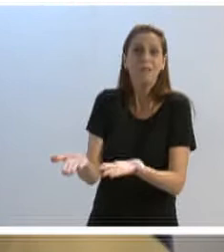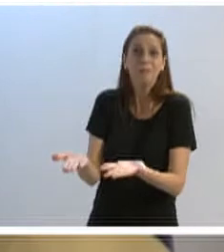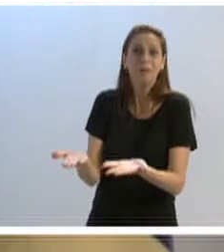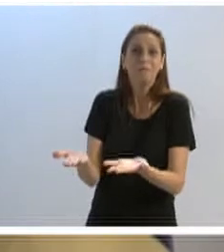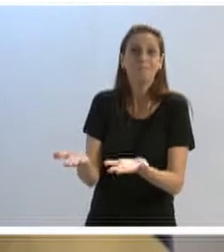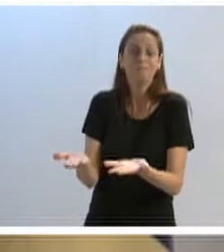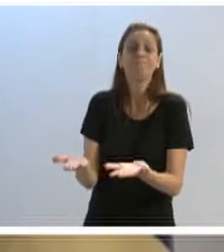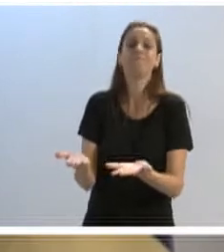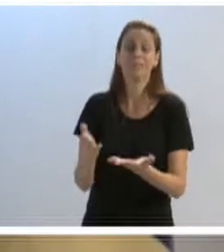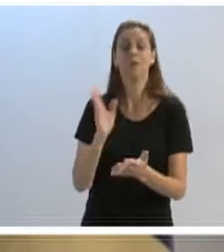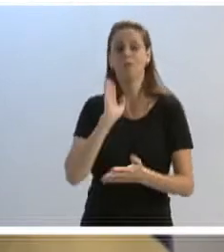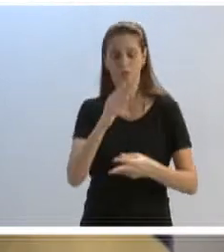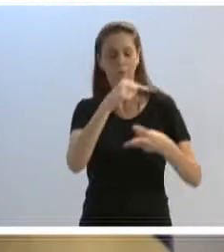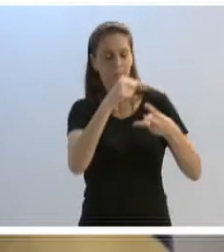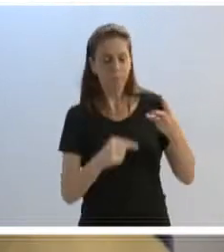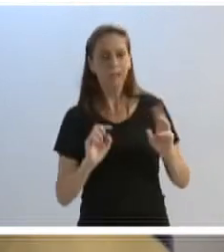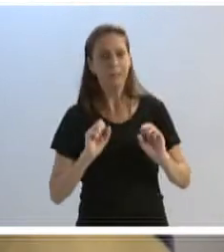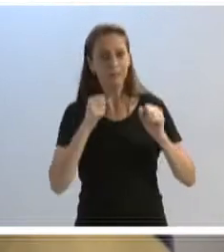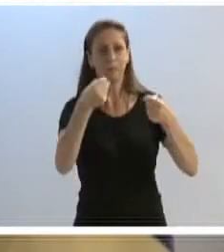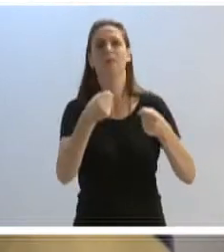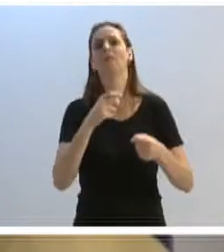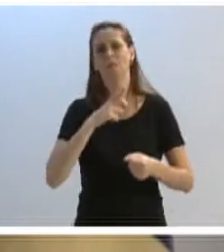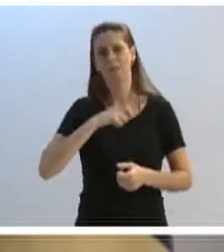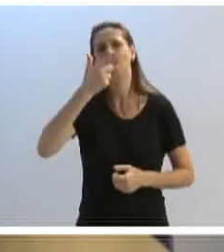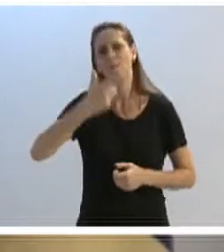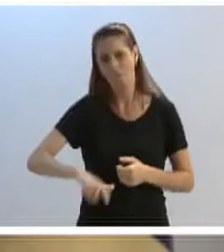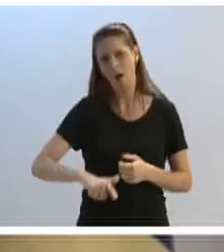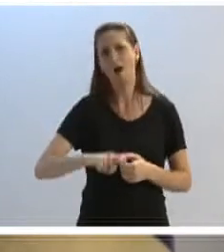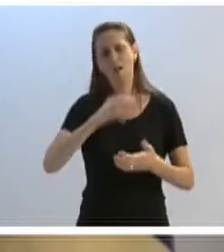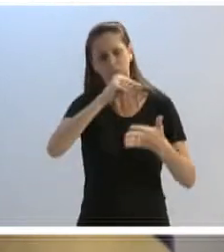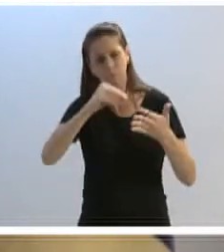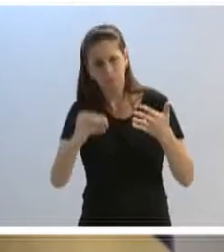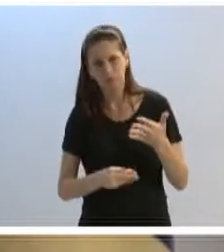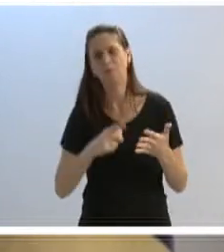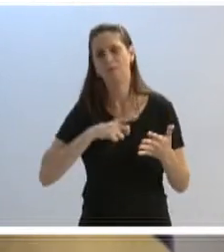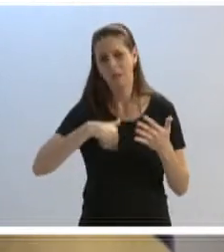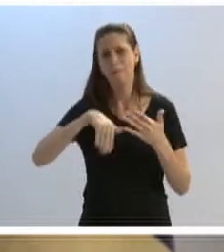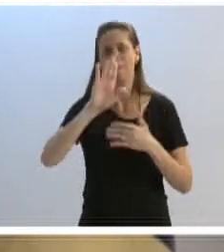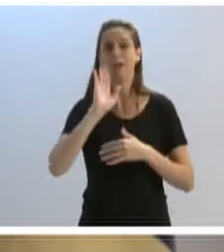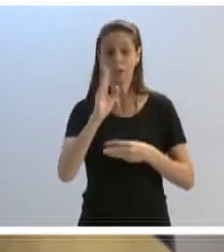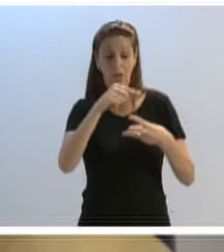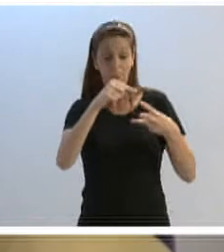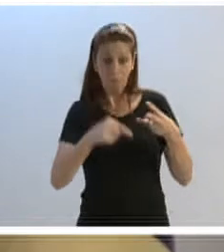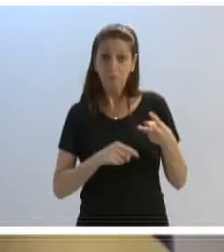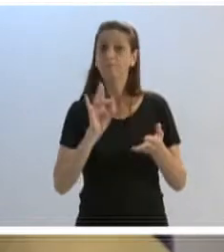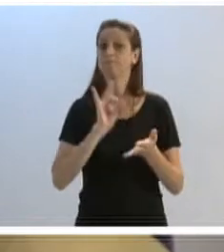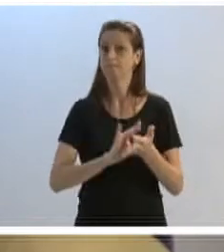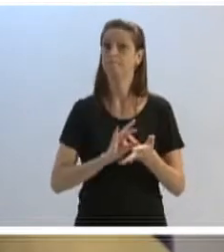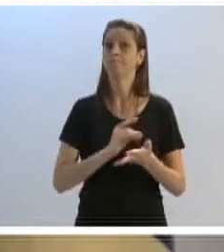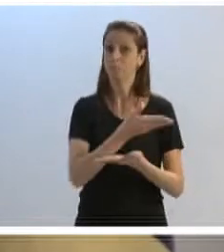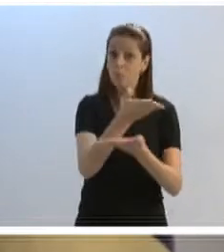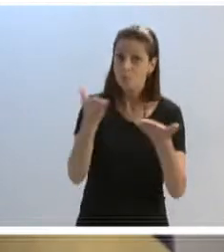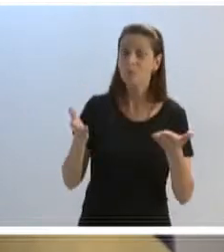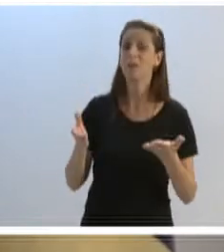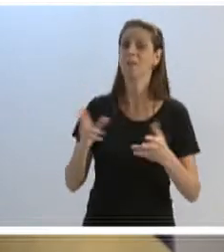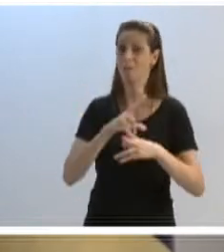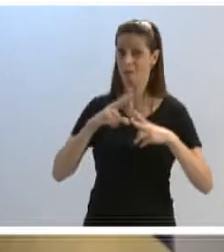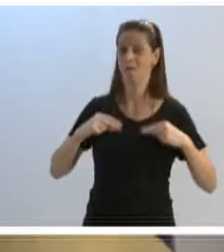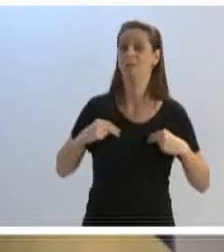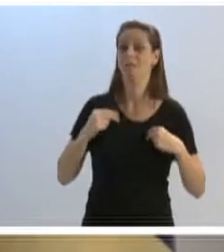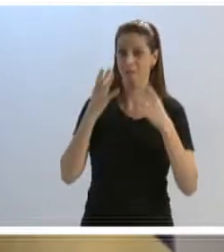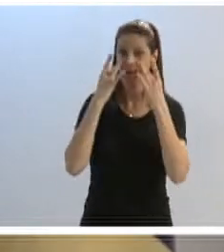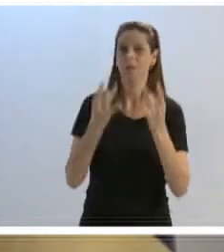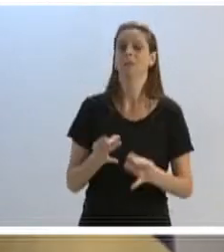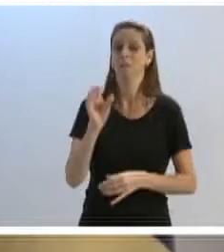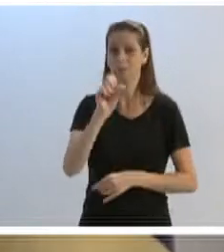das bandeiras abordadas, possuímos outras. Sabemos que as citadas merecem a atenção do Comped e as